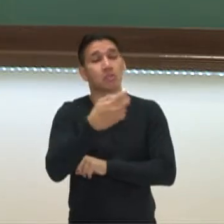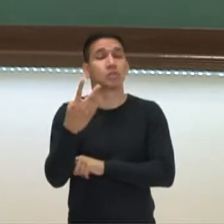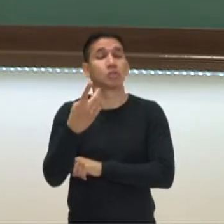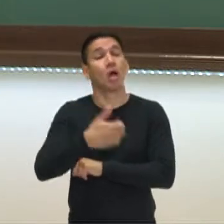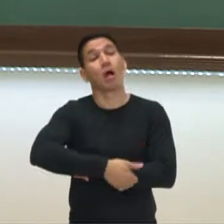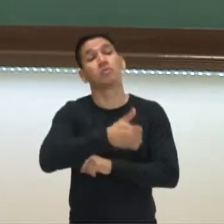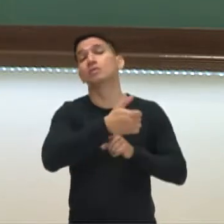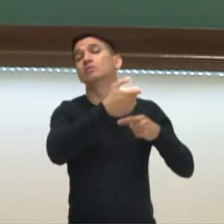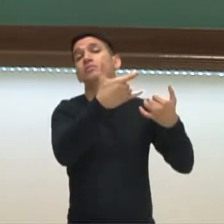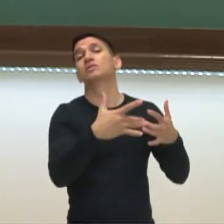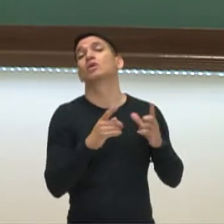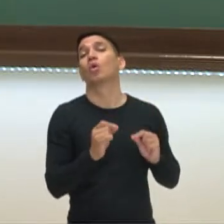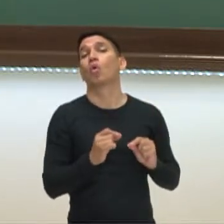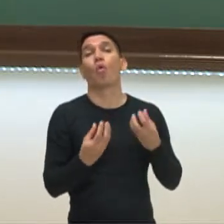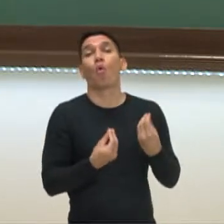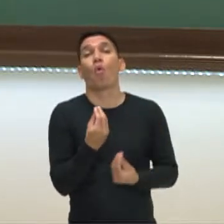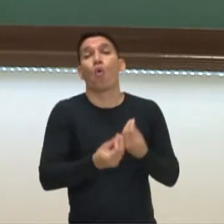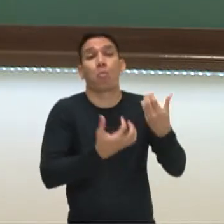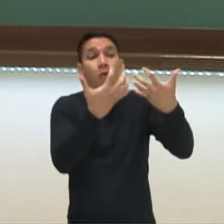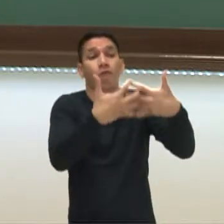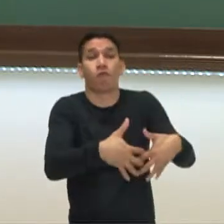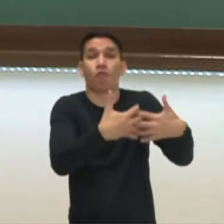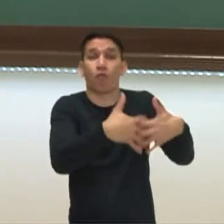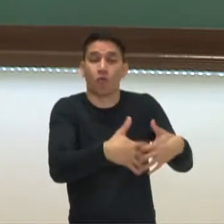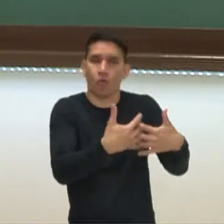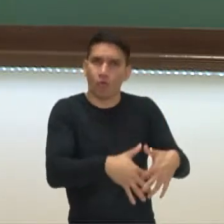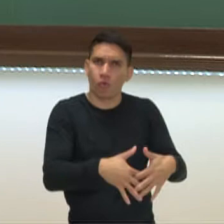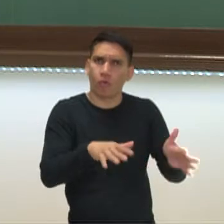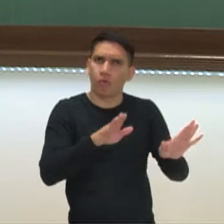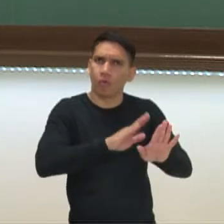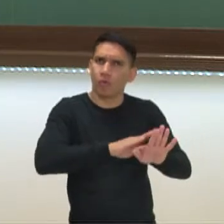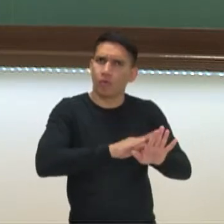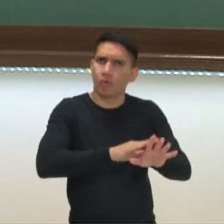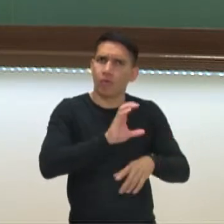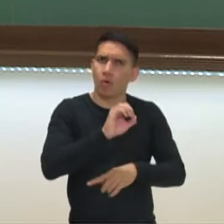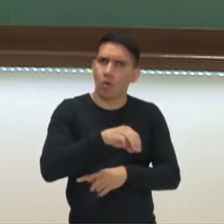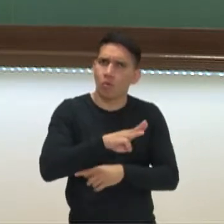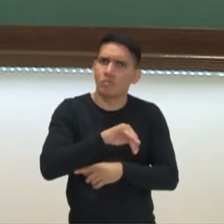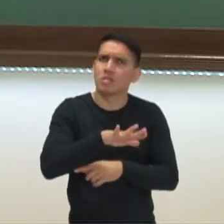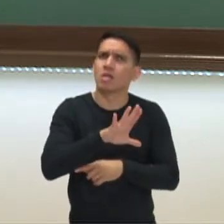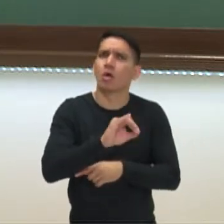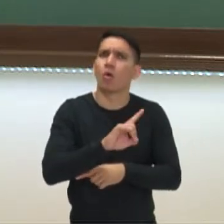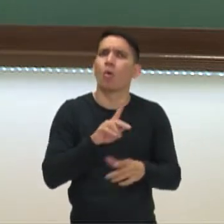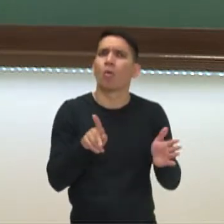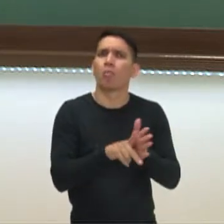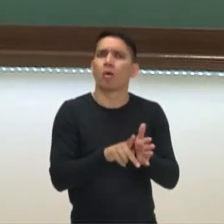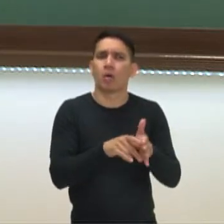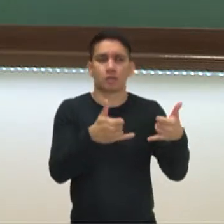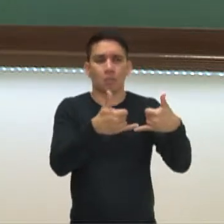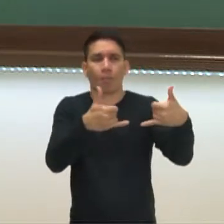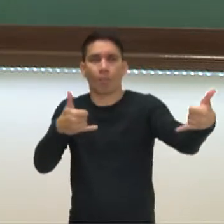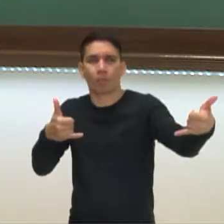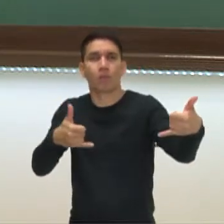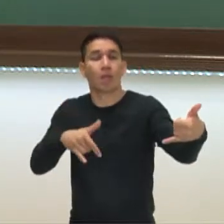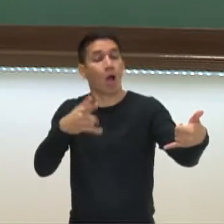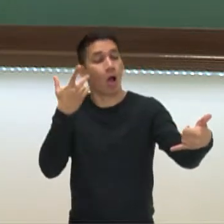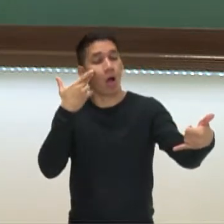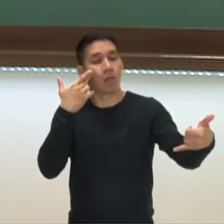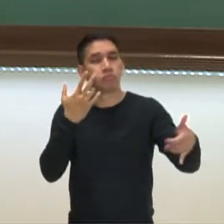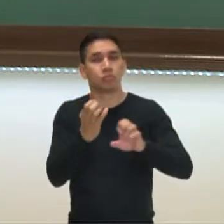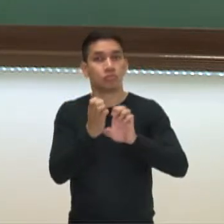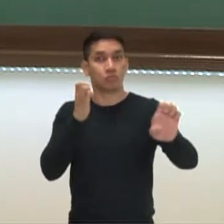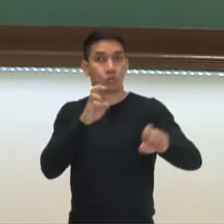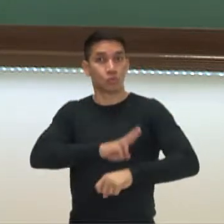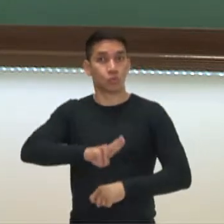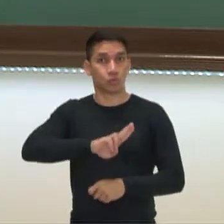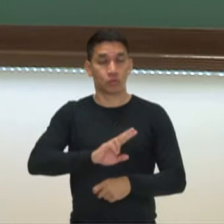primeira fala sobre o comportamento considerado ôhmico, que é um comportamento linear, bem desejável para a engenharia. E o